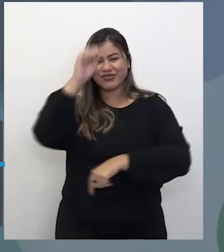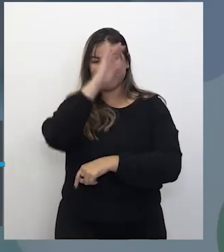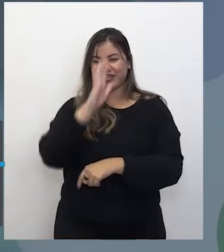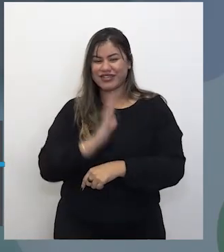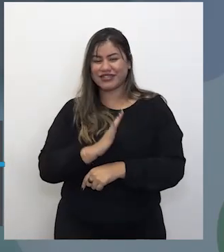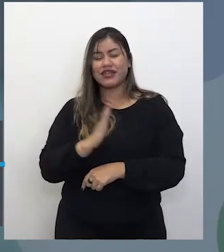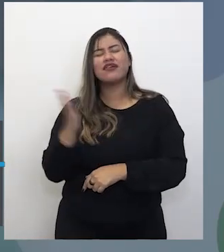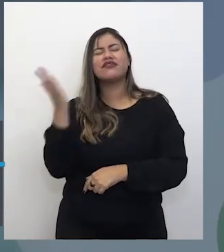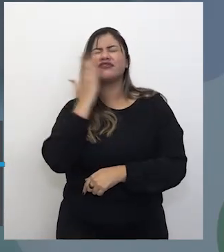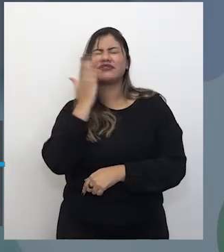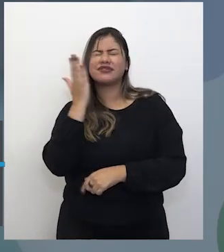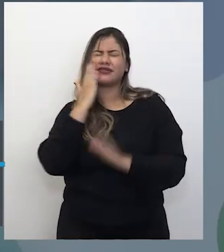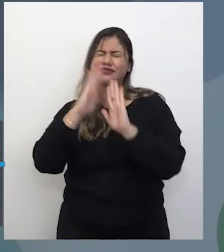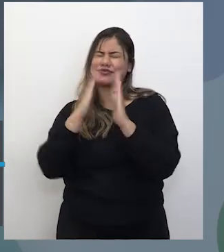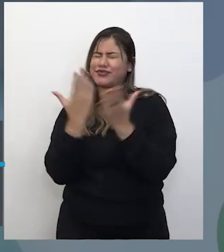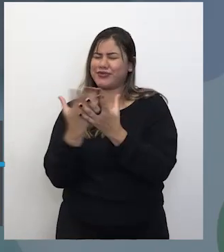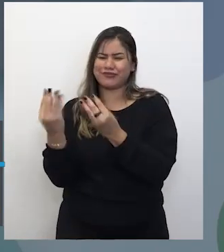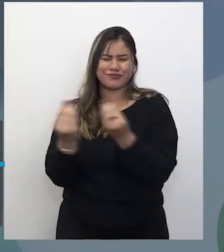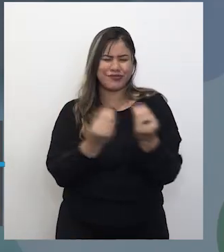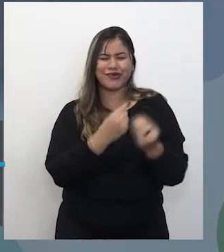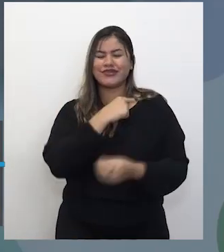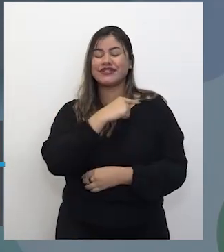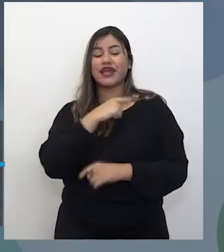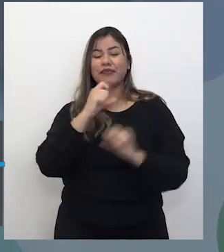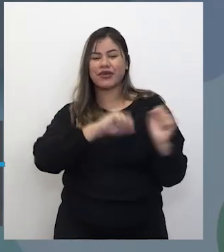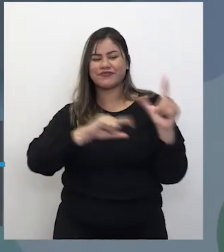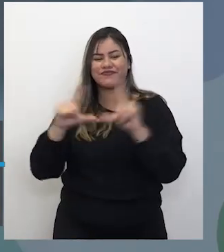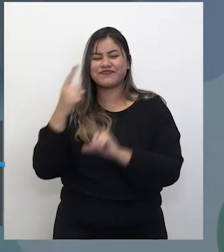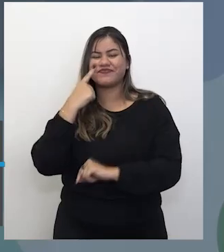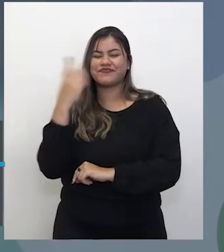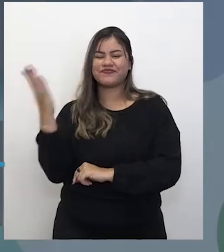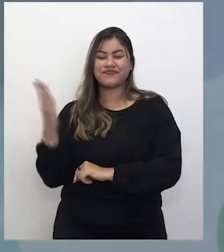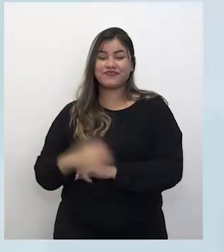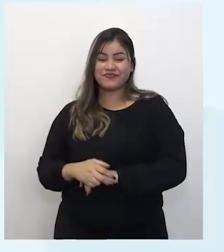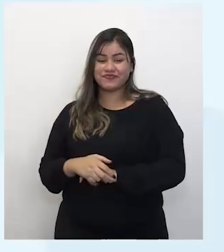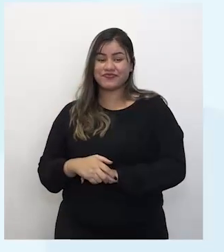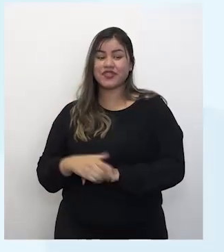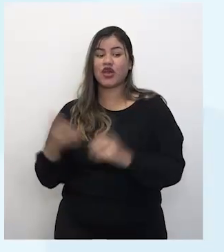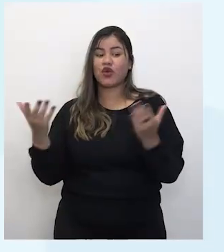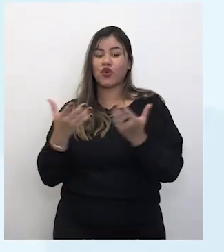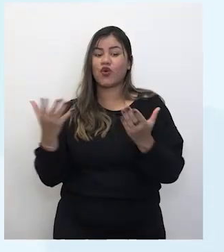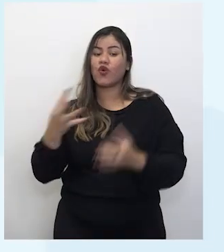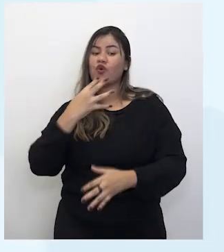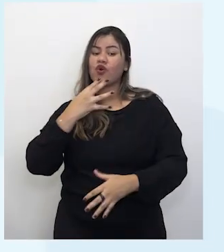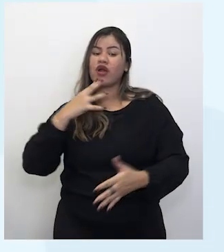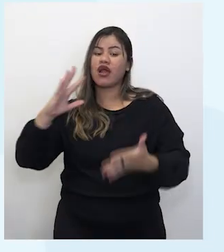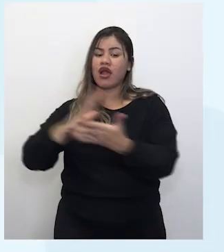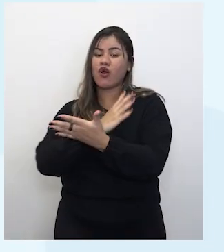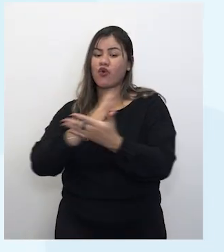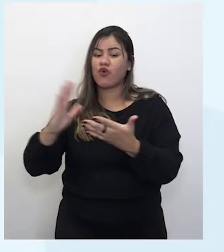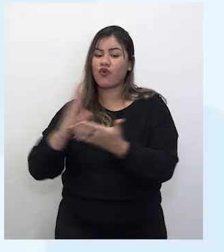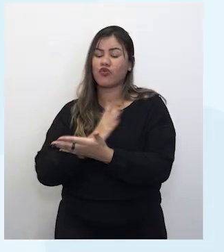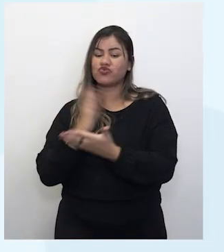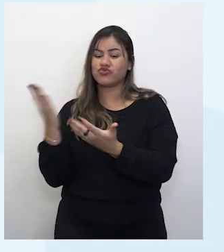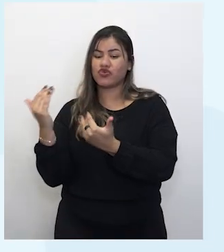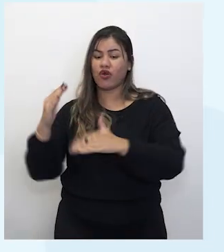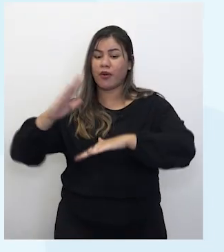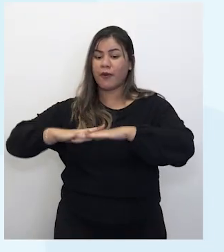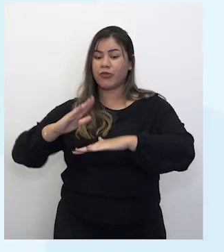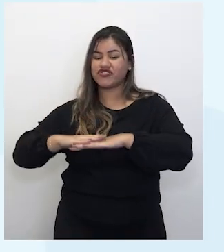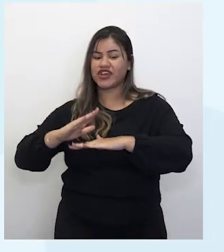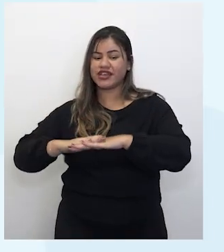que na escola tem vários. Então, observem aí na tela. Hoje iremos conhecer alguns jovens que, ao fazerem